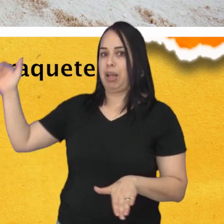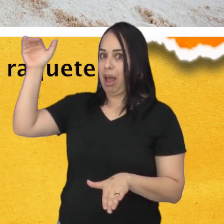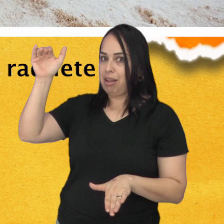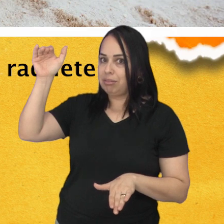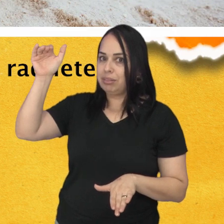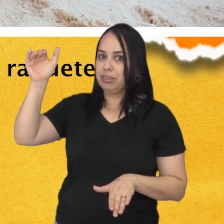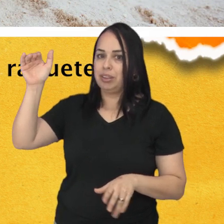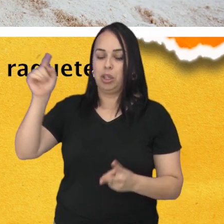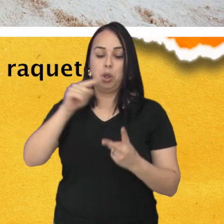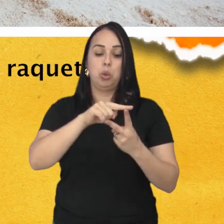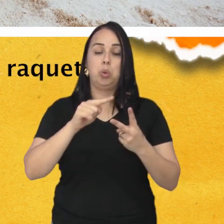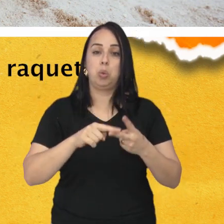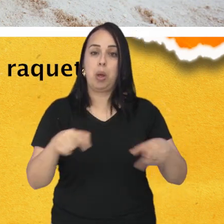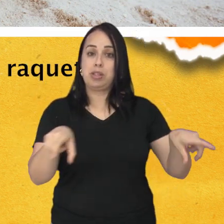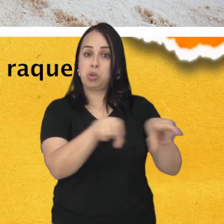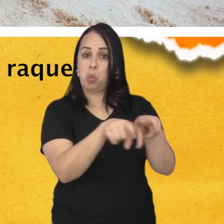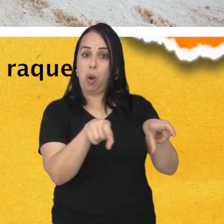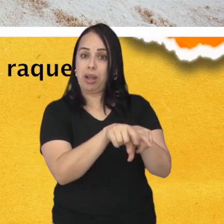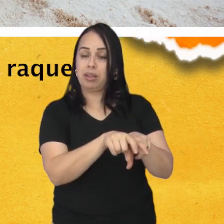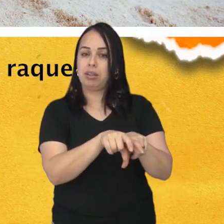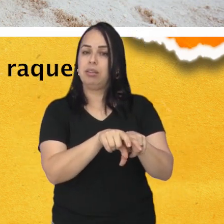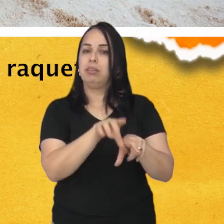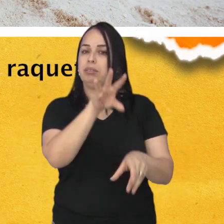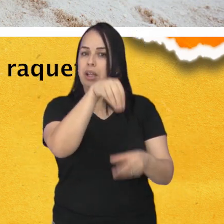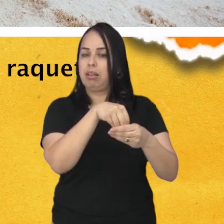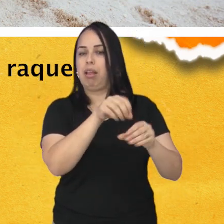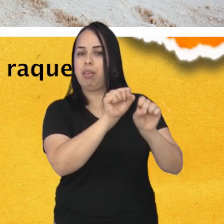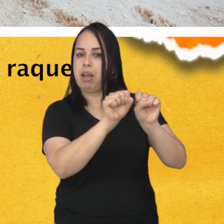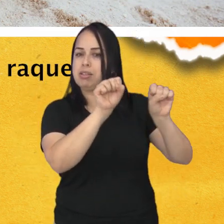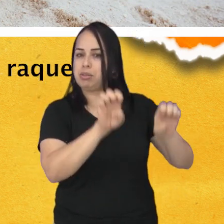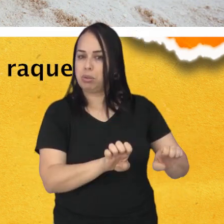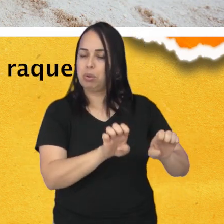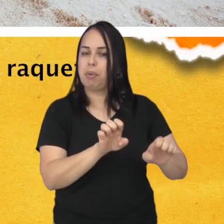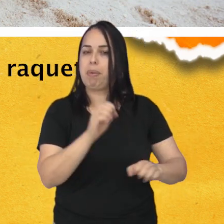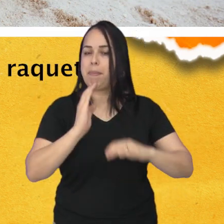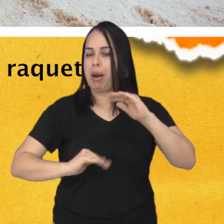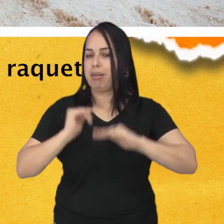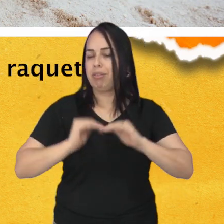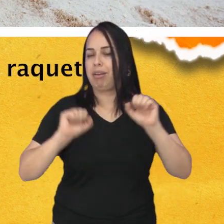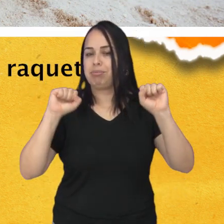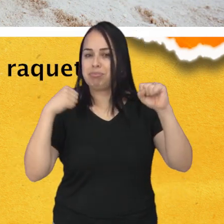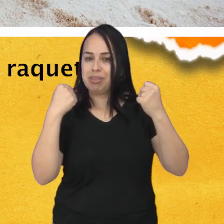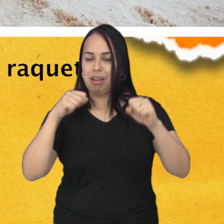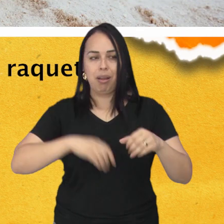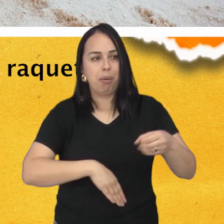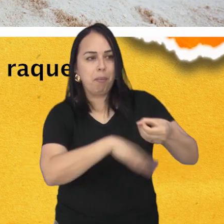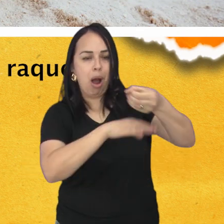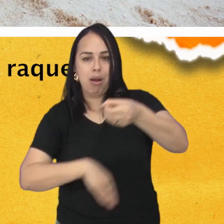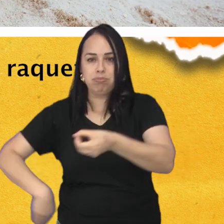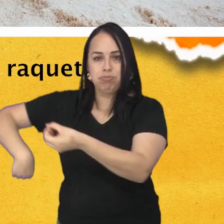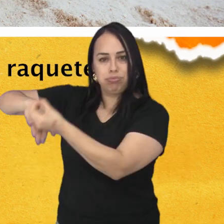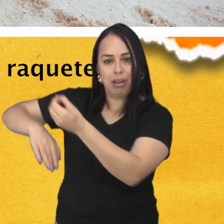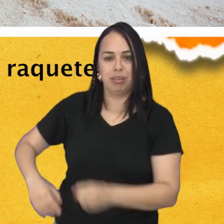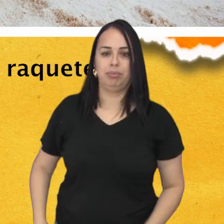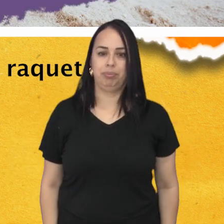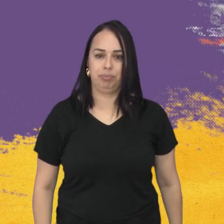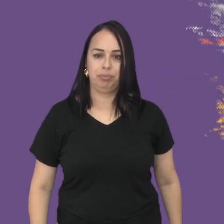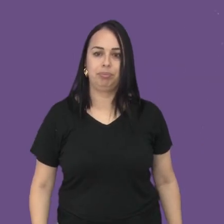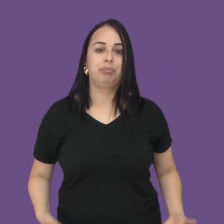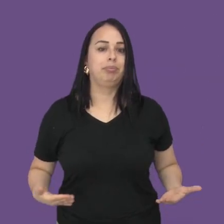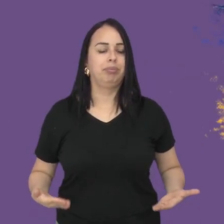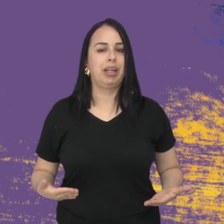e adultos. São duas quadras montadas com toda a infraestrutura para a prática esportiva e convivência do